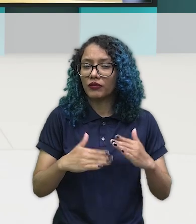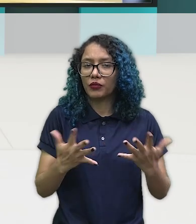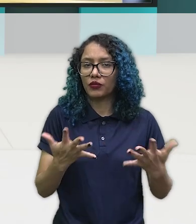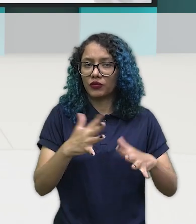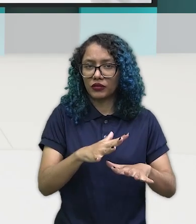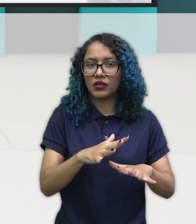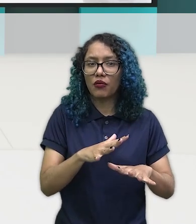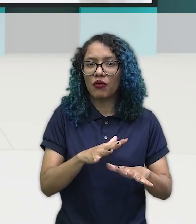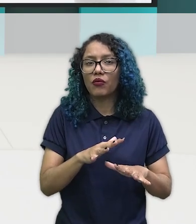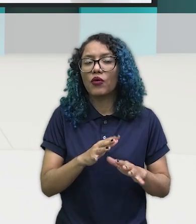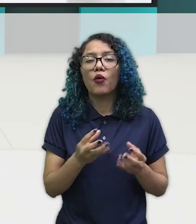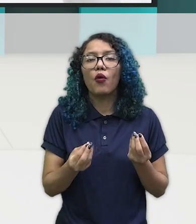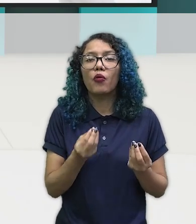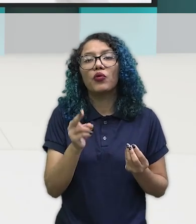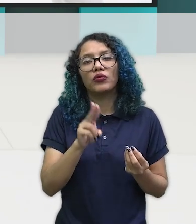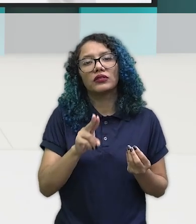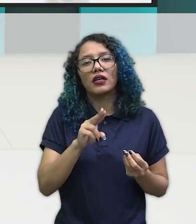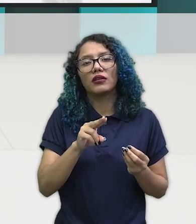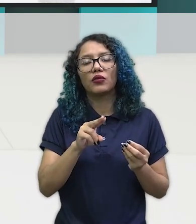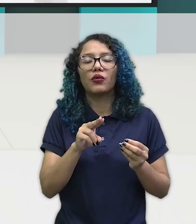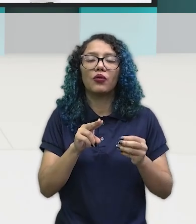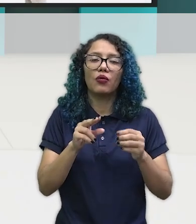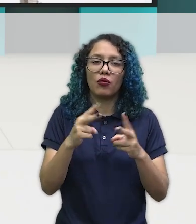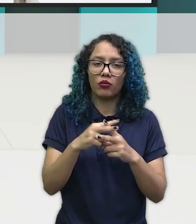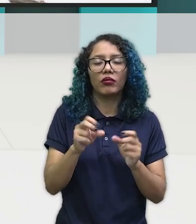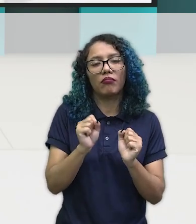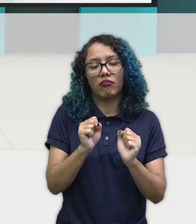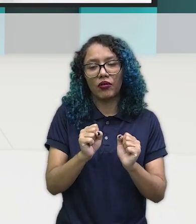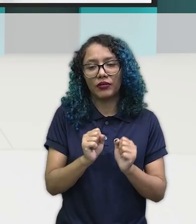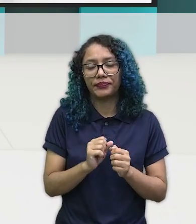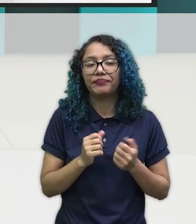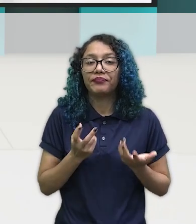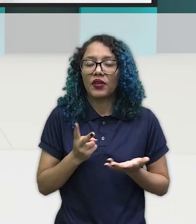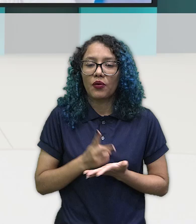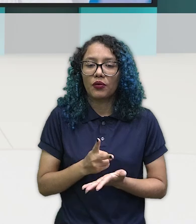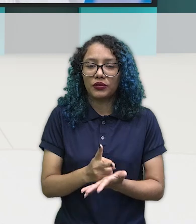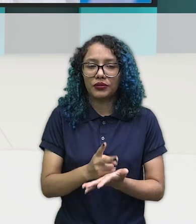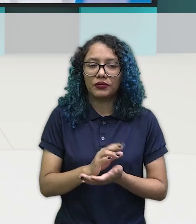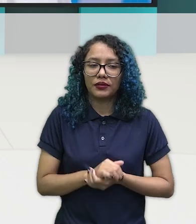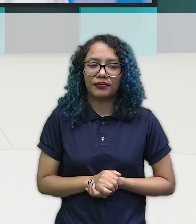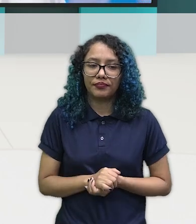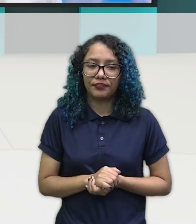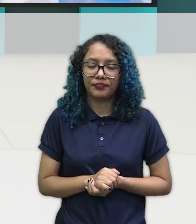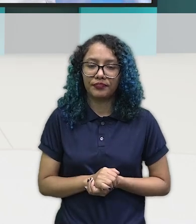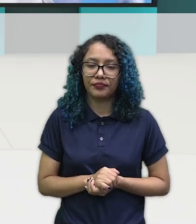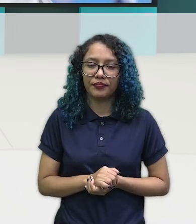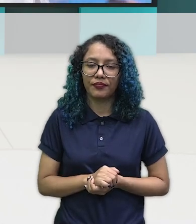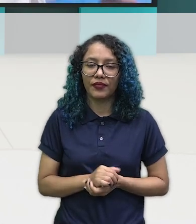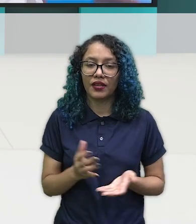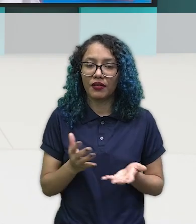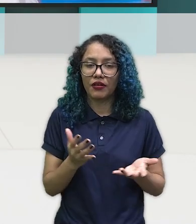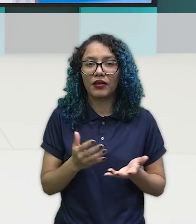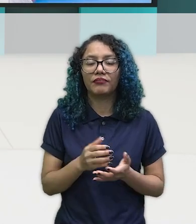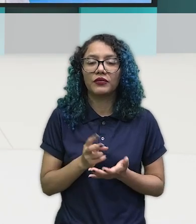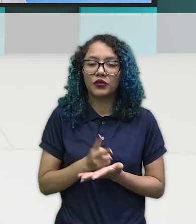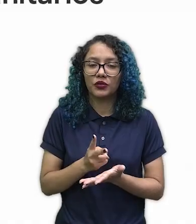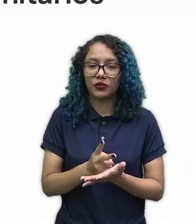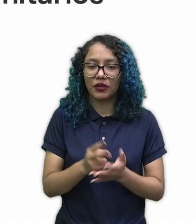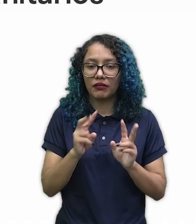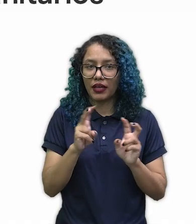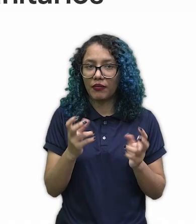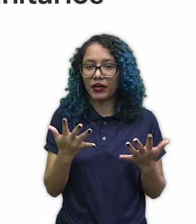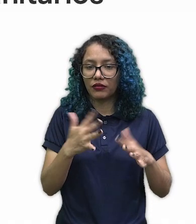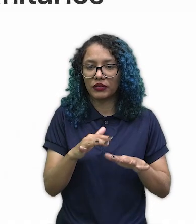no ensino das lutas. E por falar na inclusão, vamos falar mais um pouco sobre isso, a inclusão social por meio